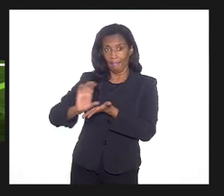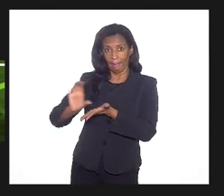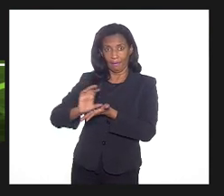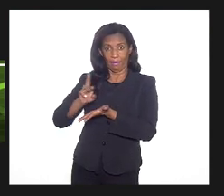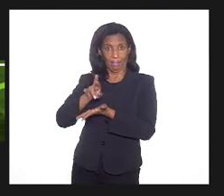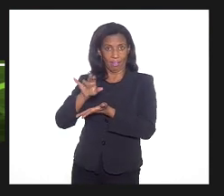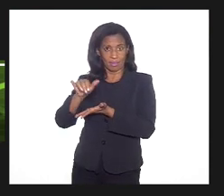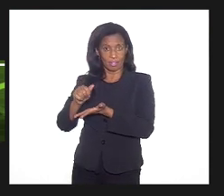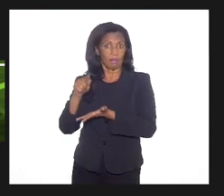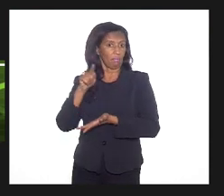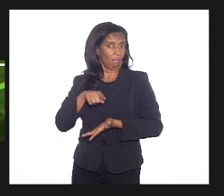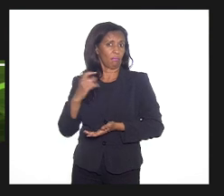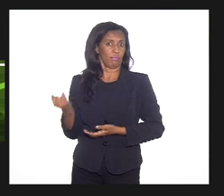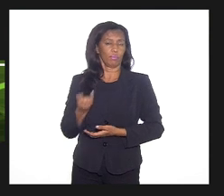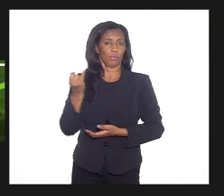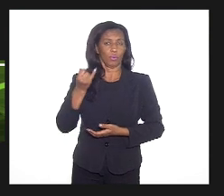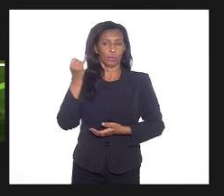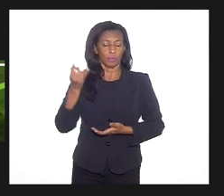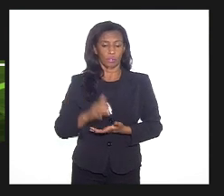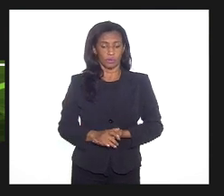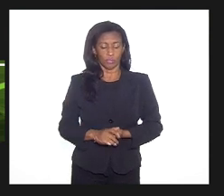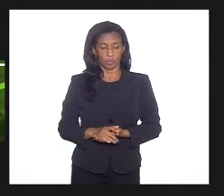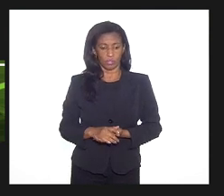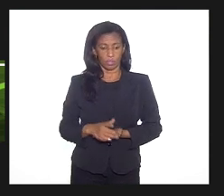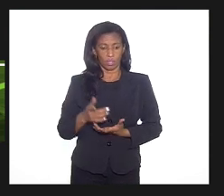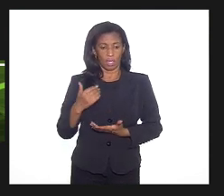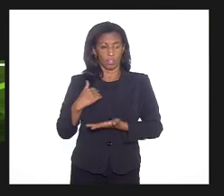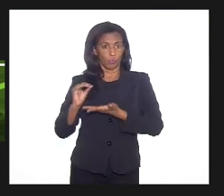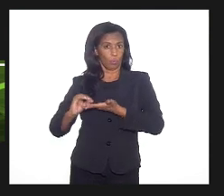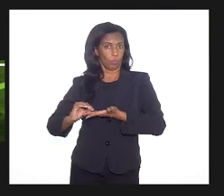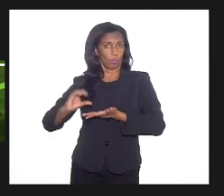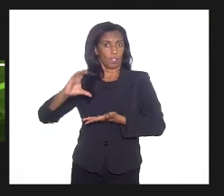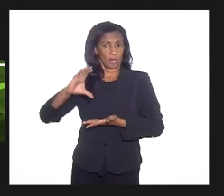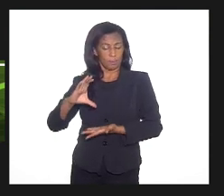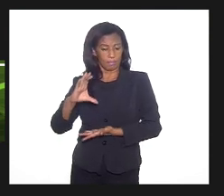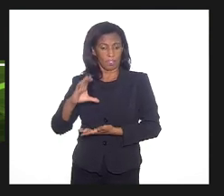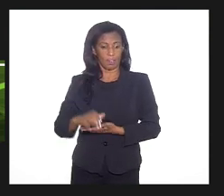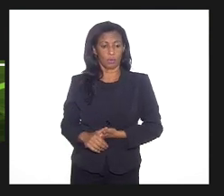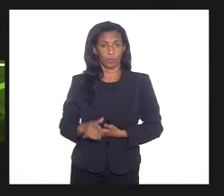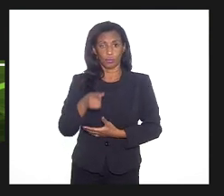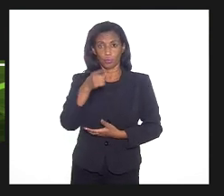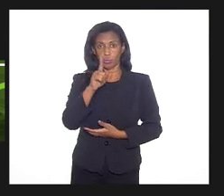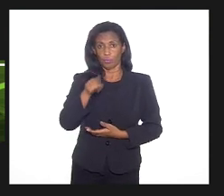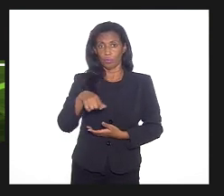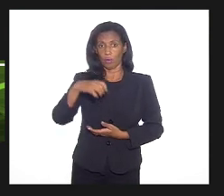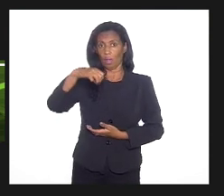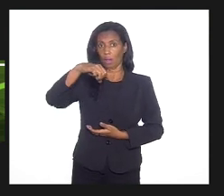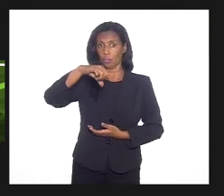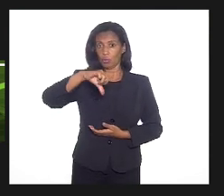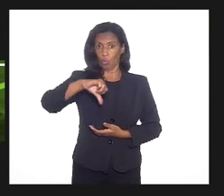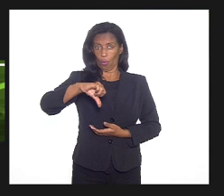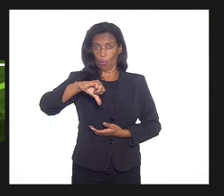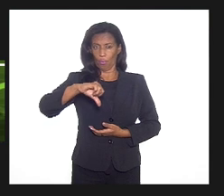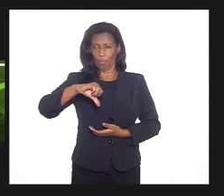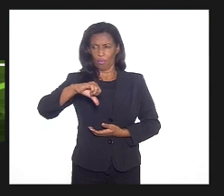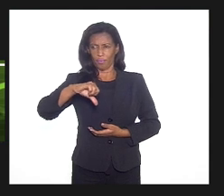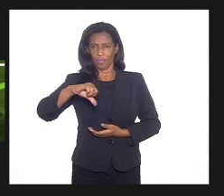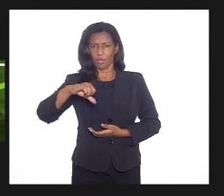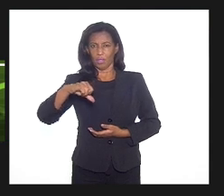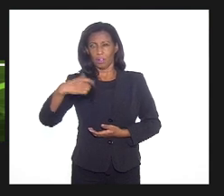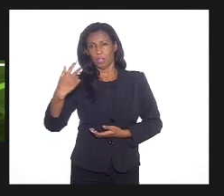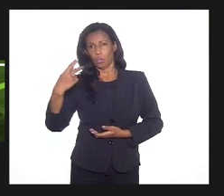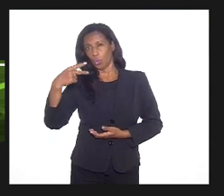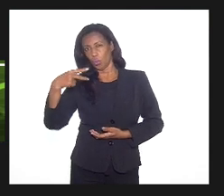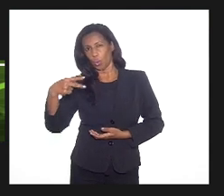é muito importante. A gente acabou ficando com um crescimento de 1,9 bi, praticamente 2